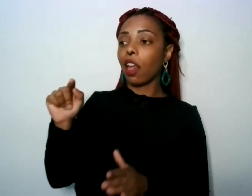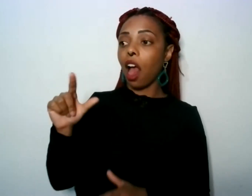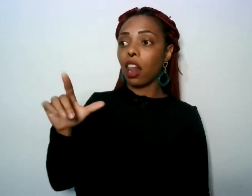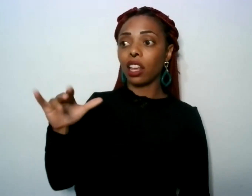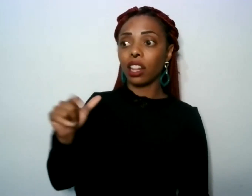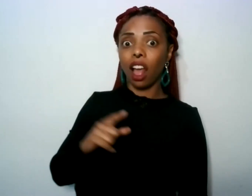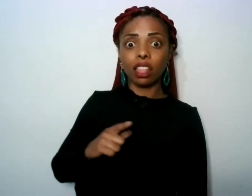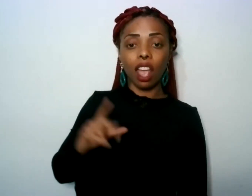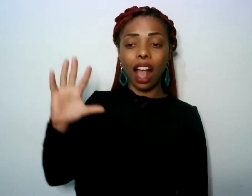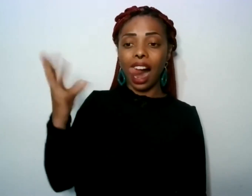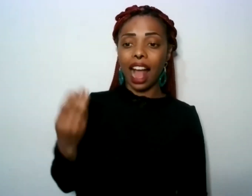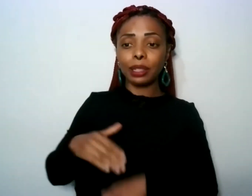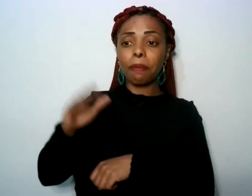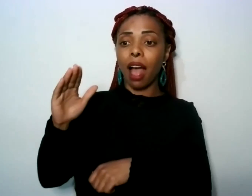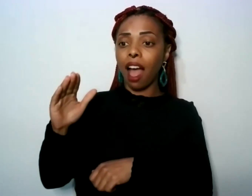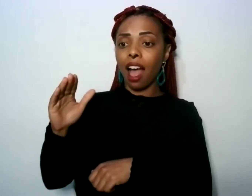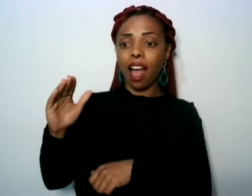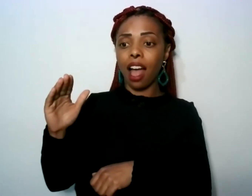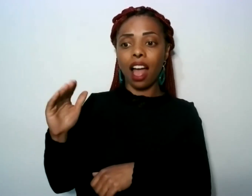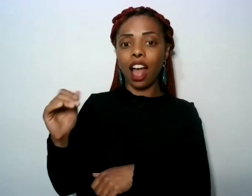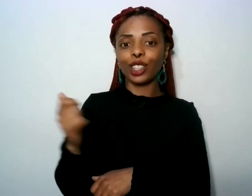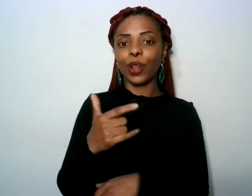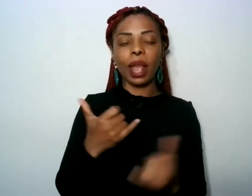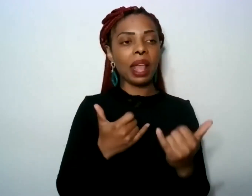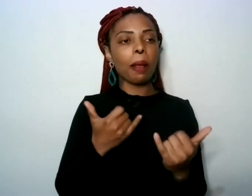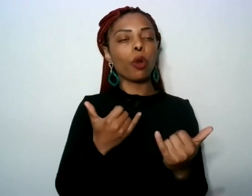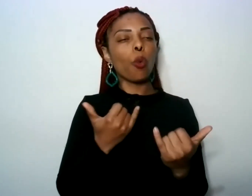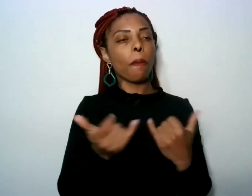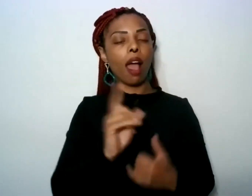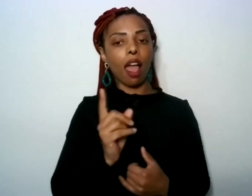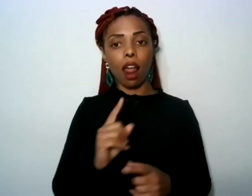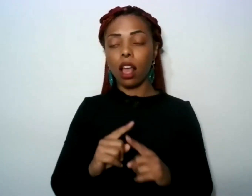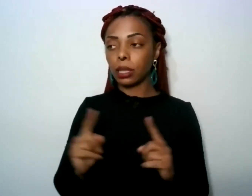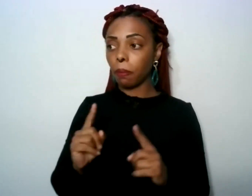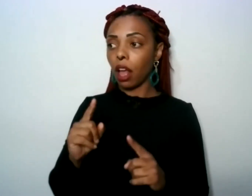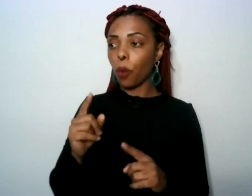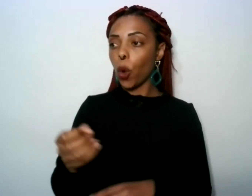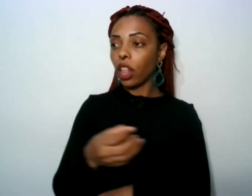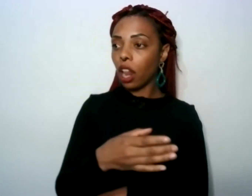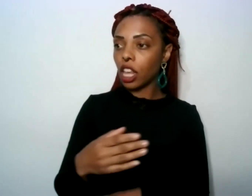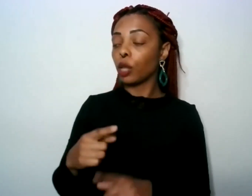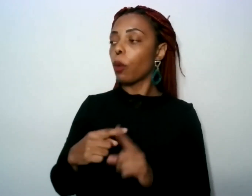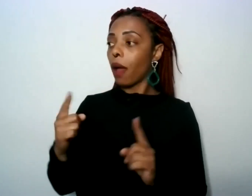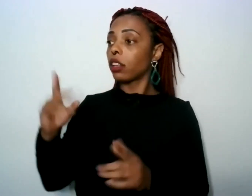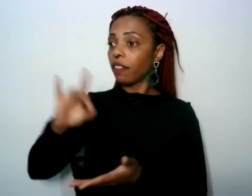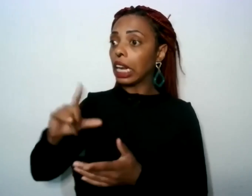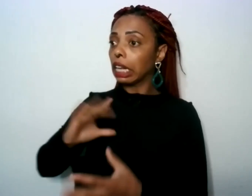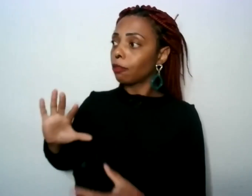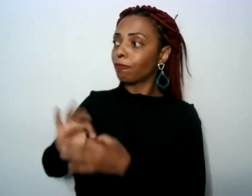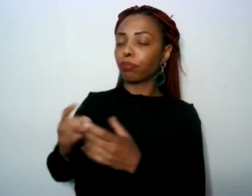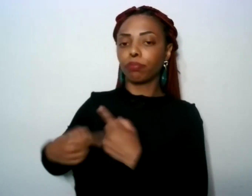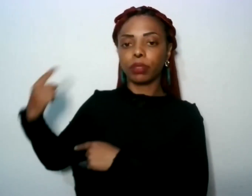mais relação com a antiguidade do que aparenta ser nessa questão do modernismo então isso realmente foi muito interessante isso